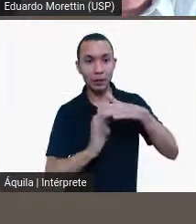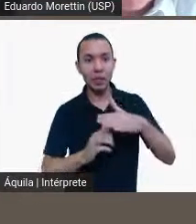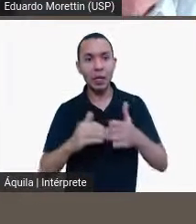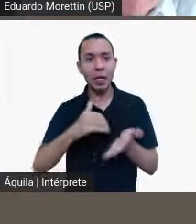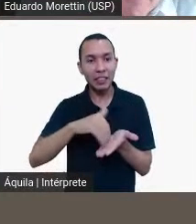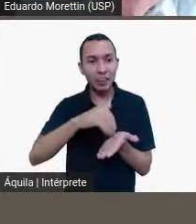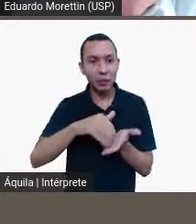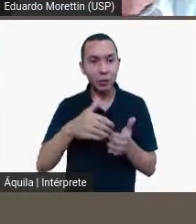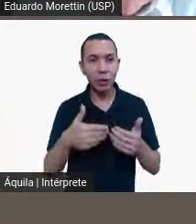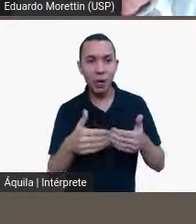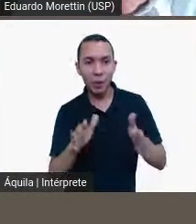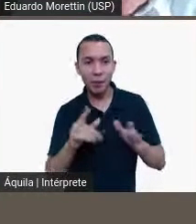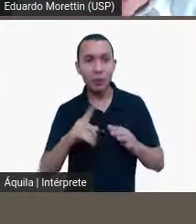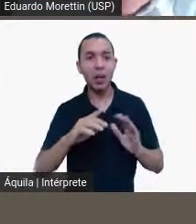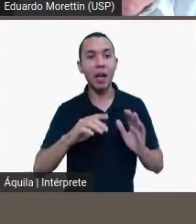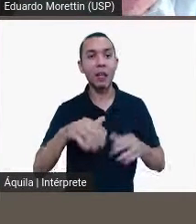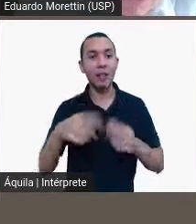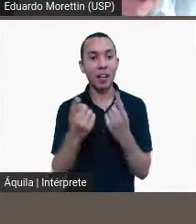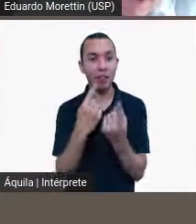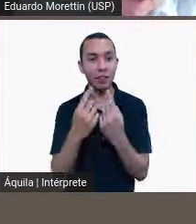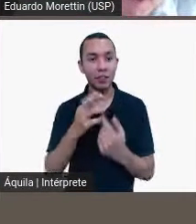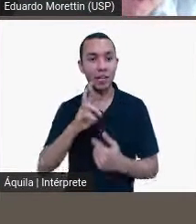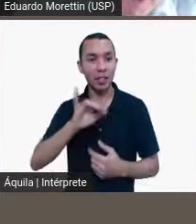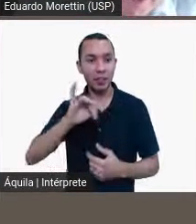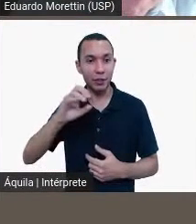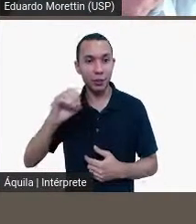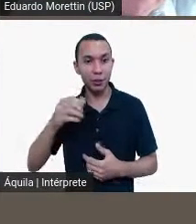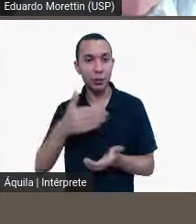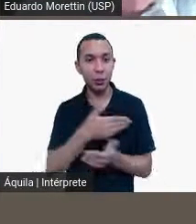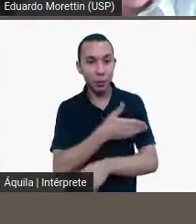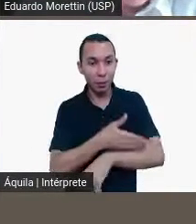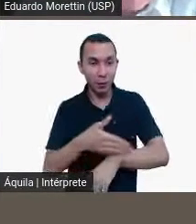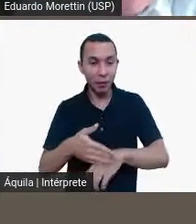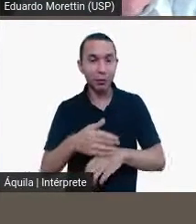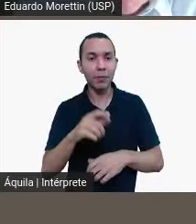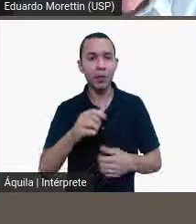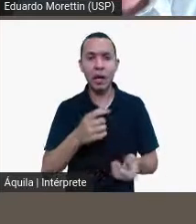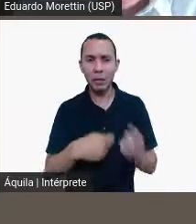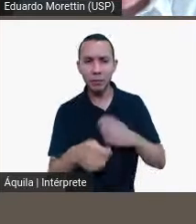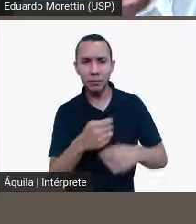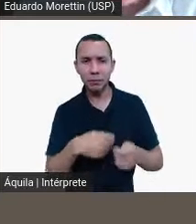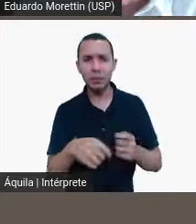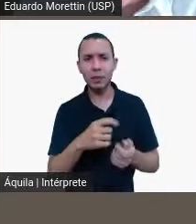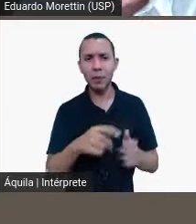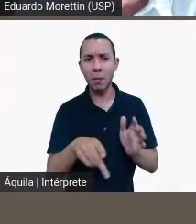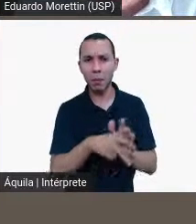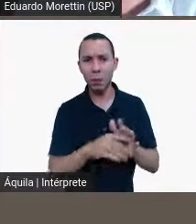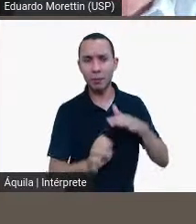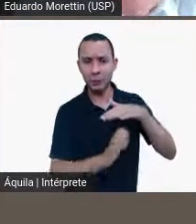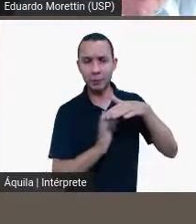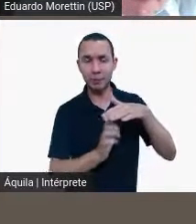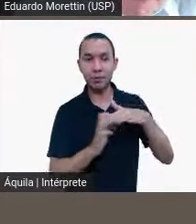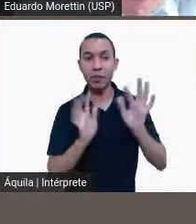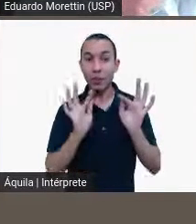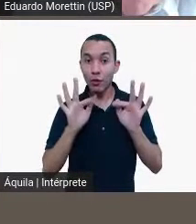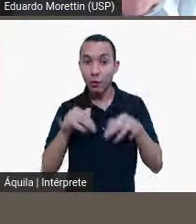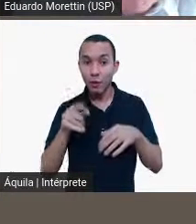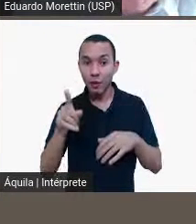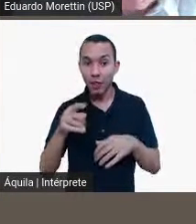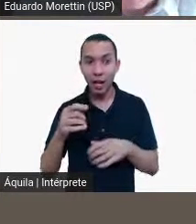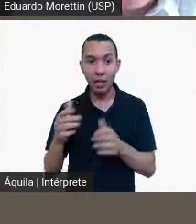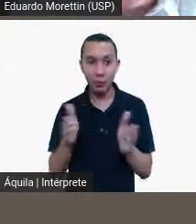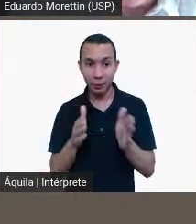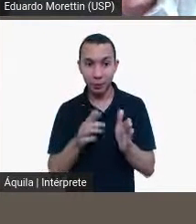Rio Branco, a fim de cuidar dos negócios da companhia. No final dessa década, o